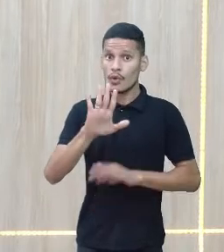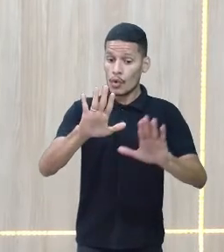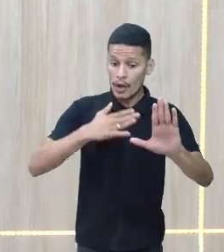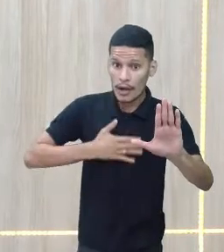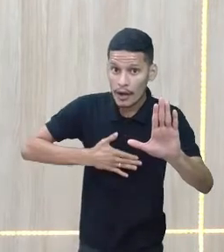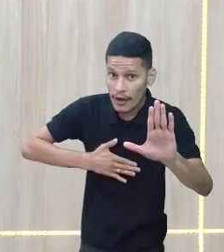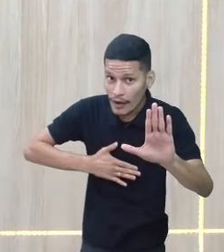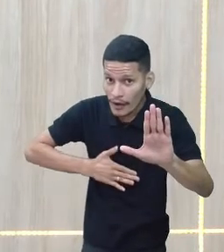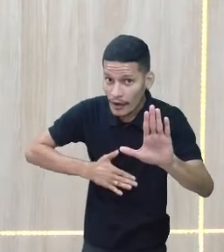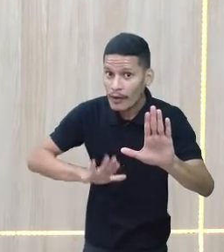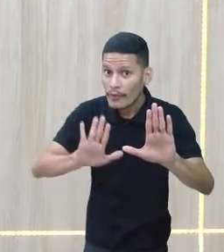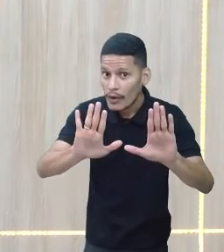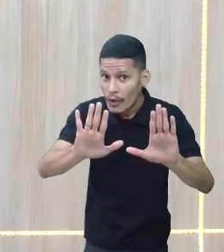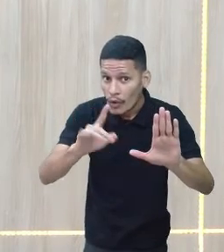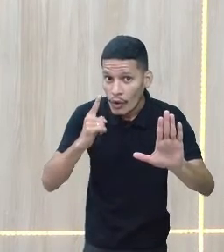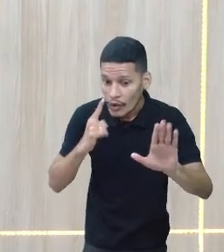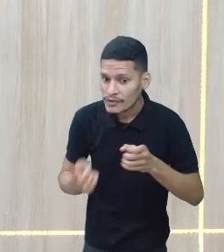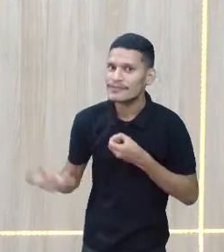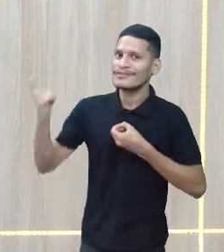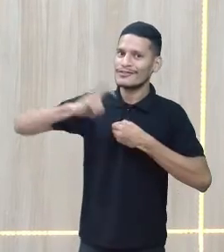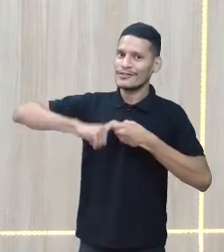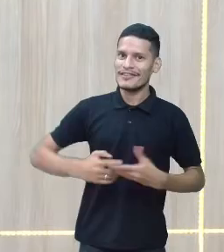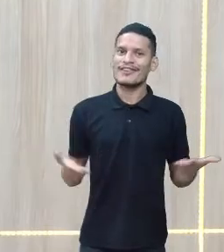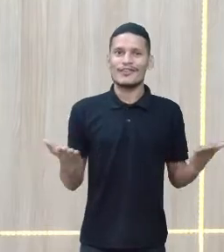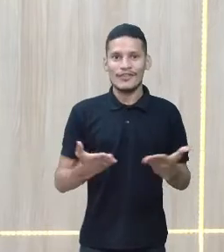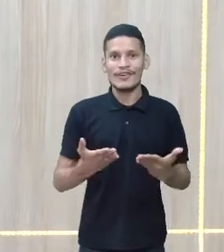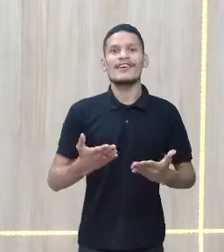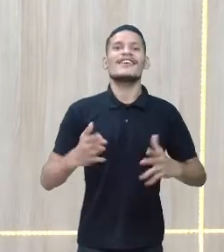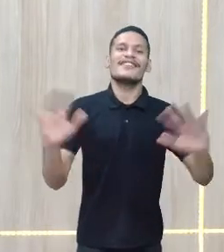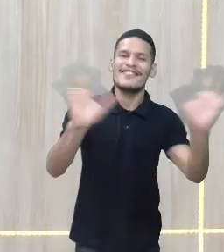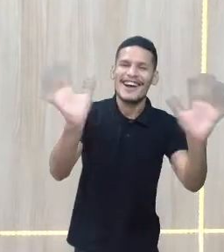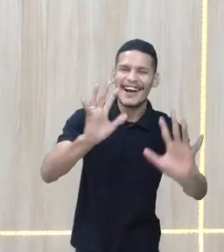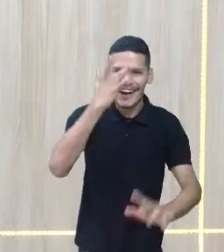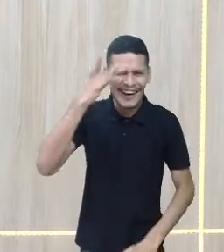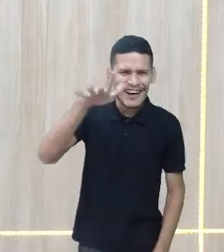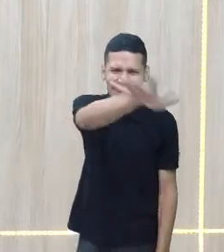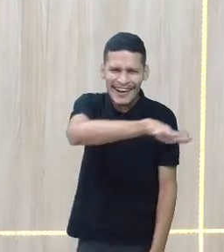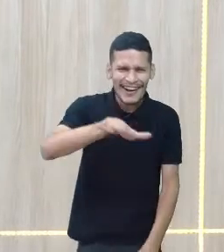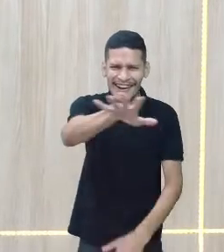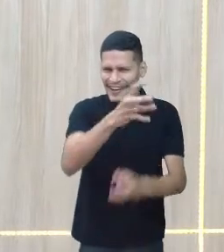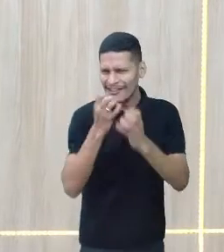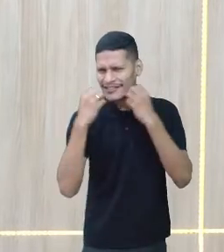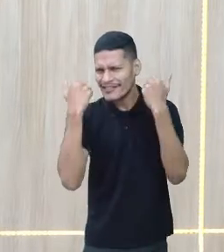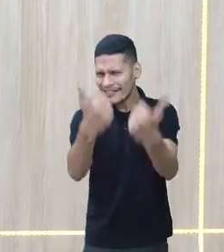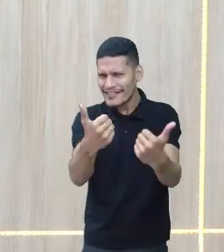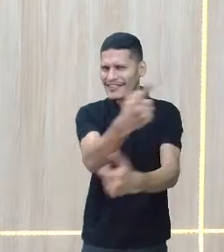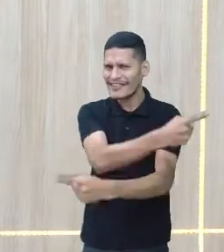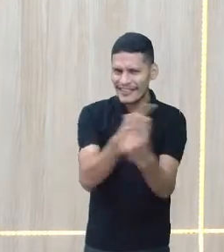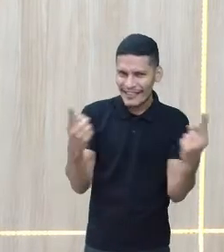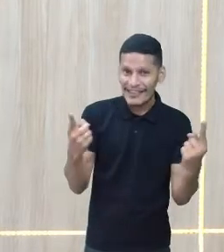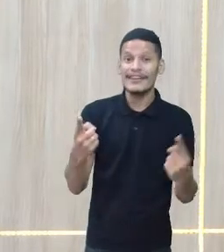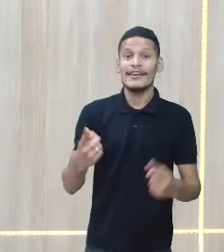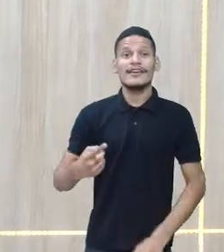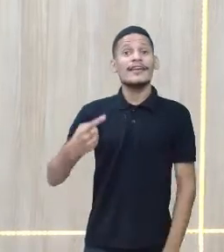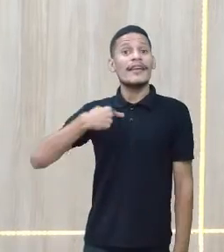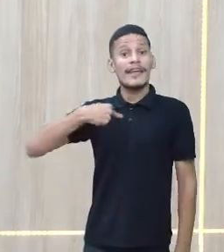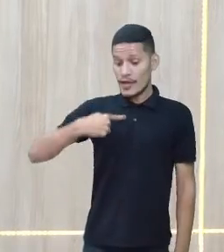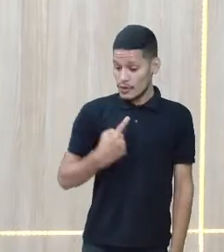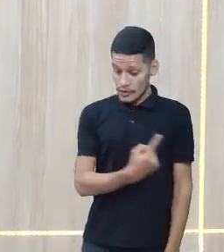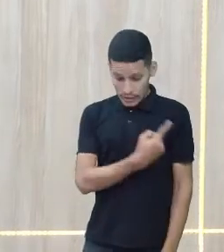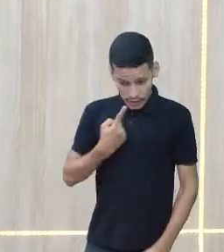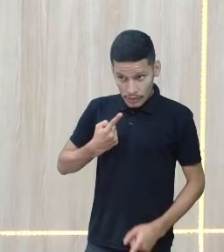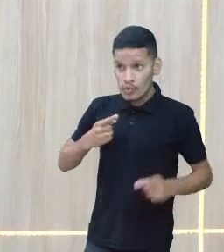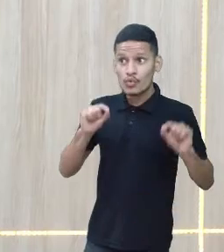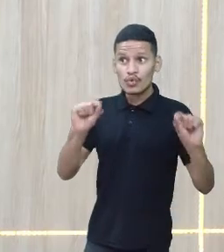Calma, vamos já fazer tudo de novo aqui. Fala, minha benção, tudo bem com vocês? Eu não